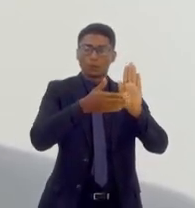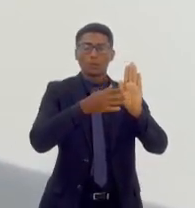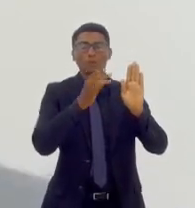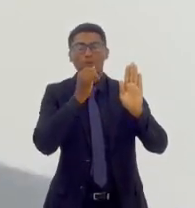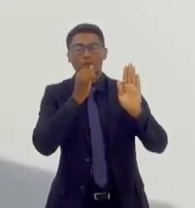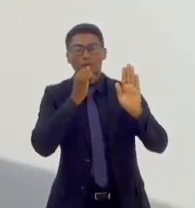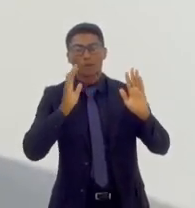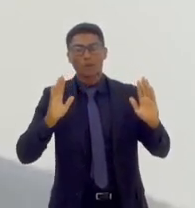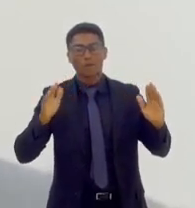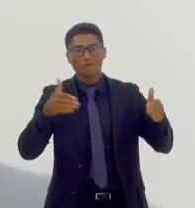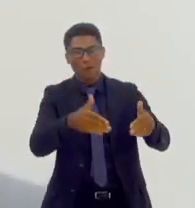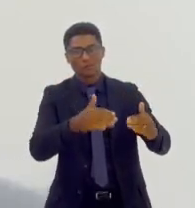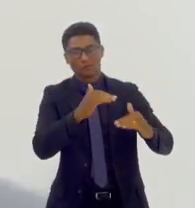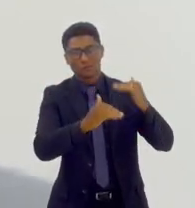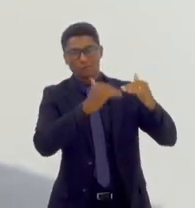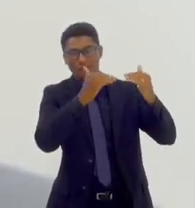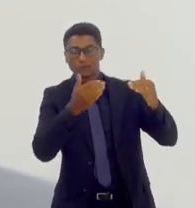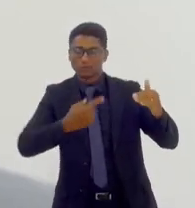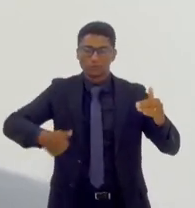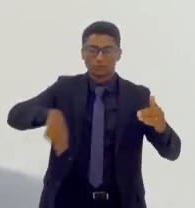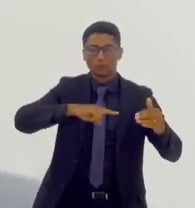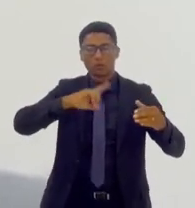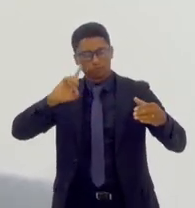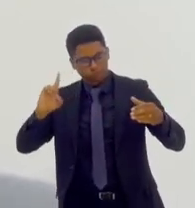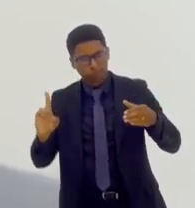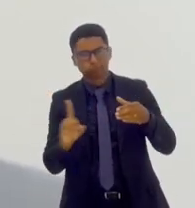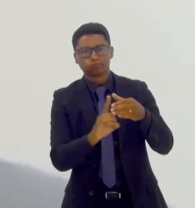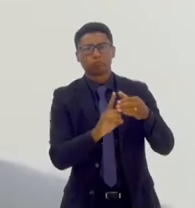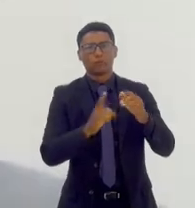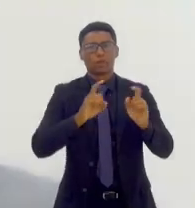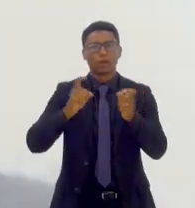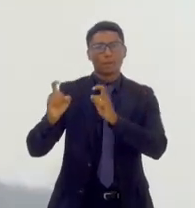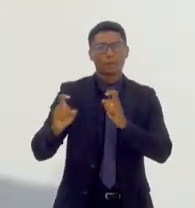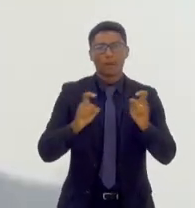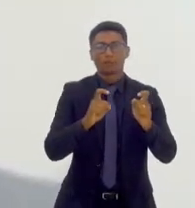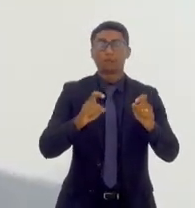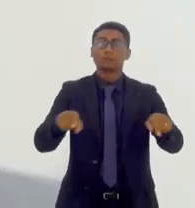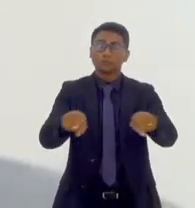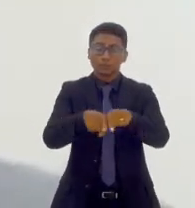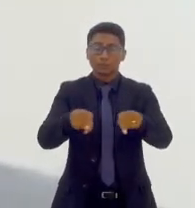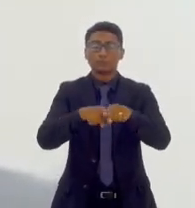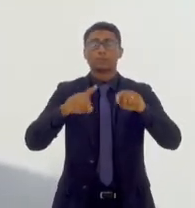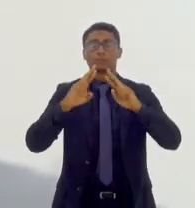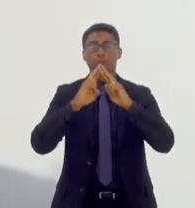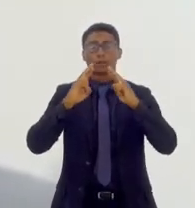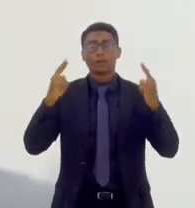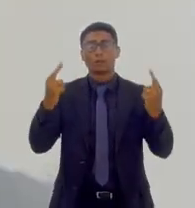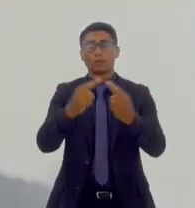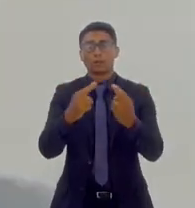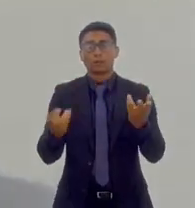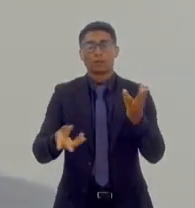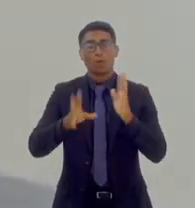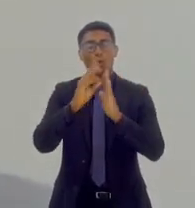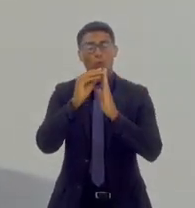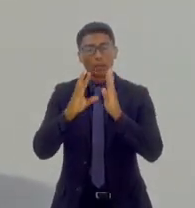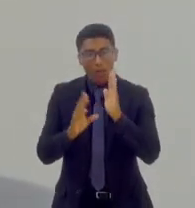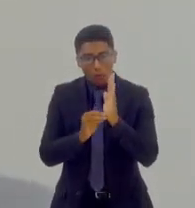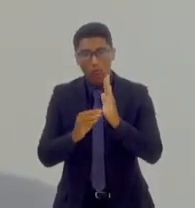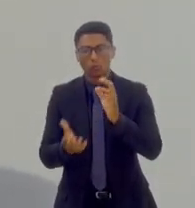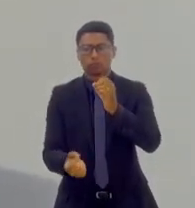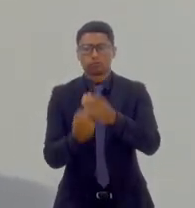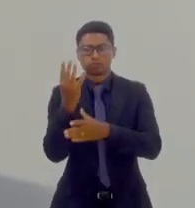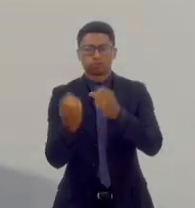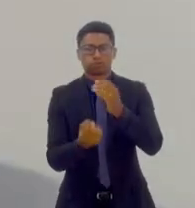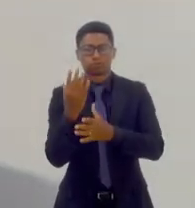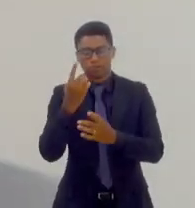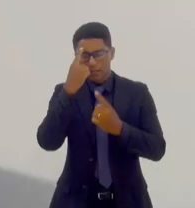como o Fórum de Desenvolvimento, levando o debate, audiências públicas e produzindo conteúdo